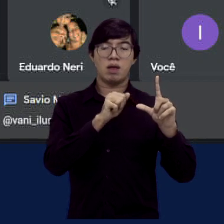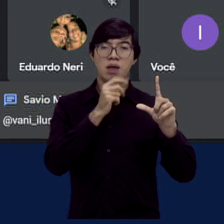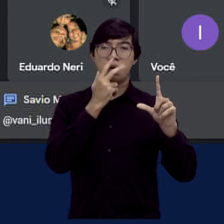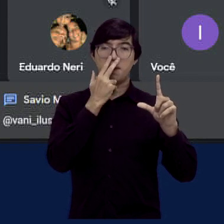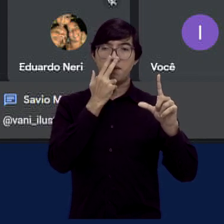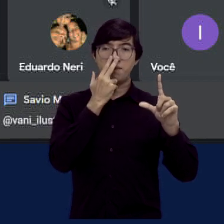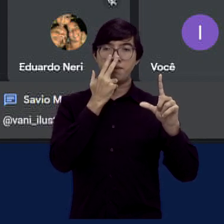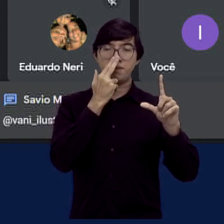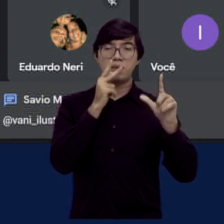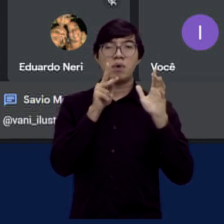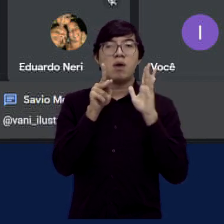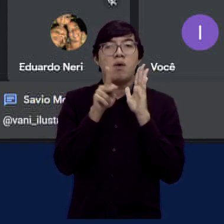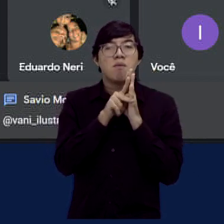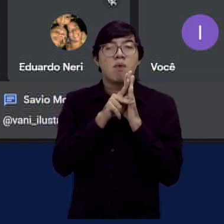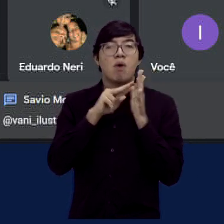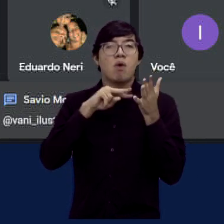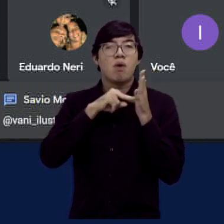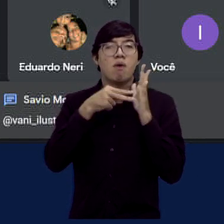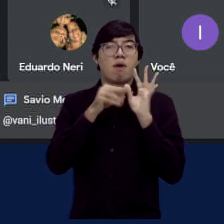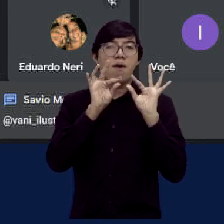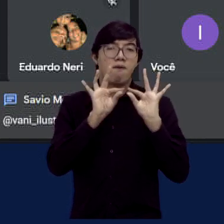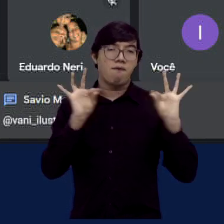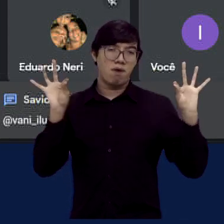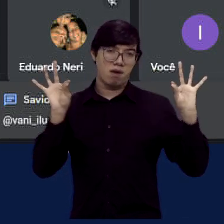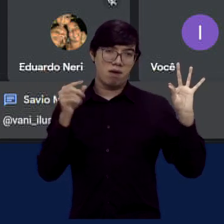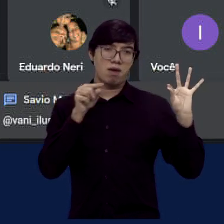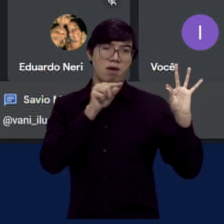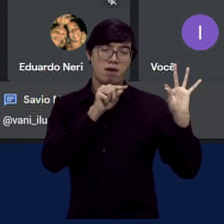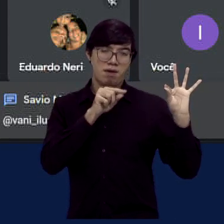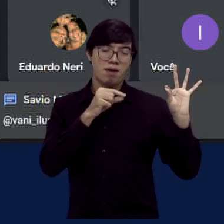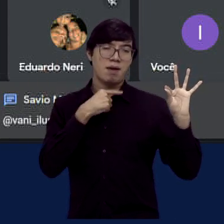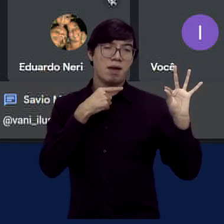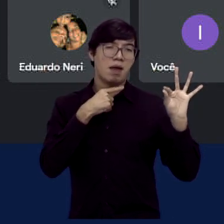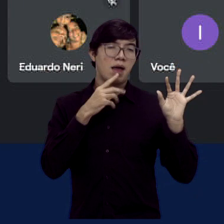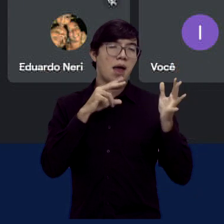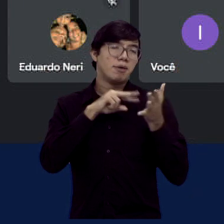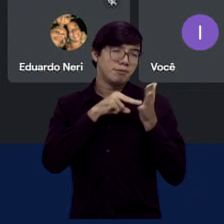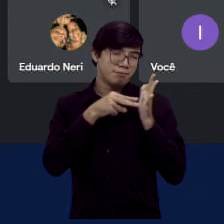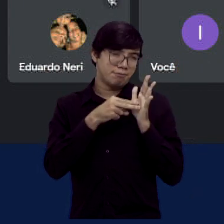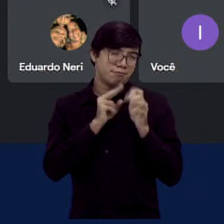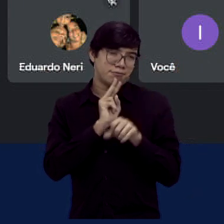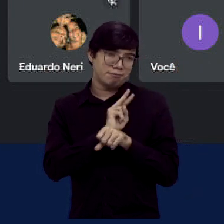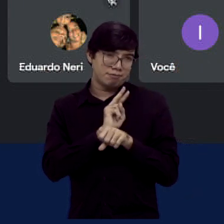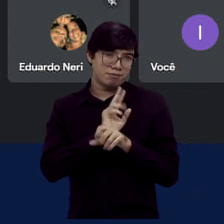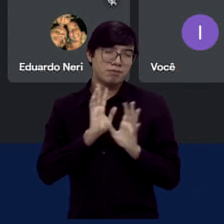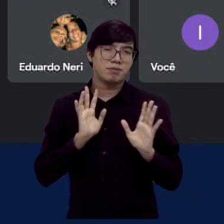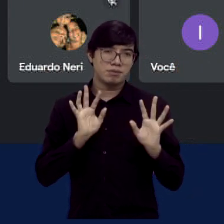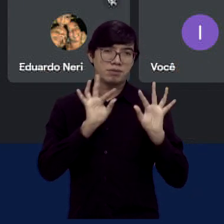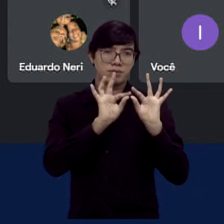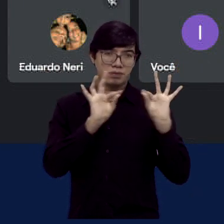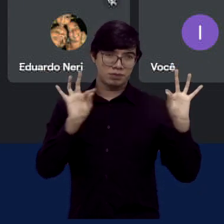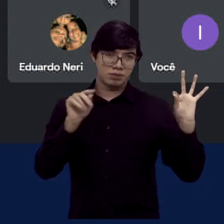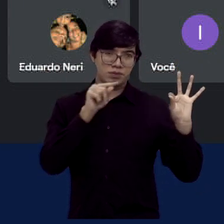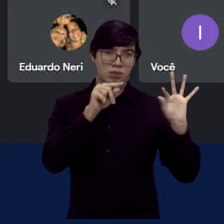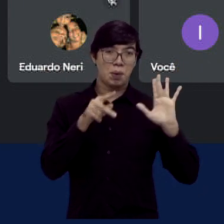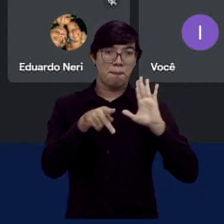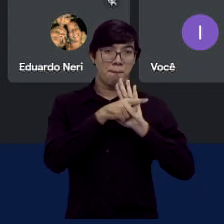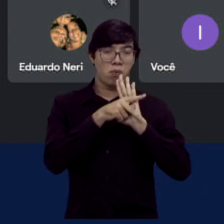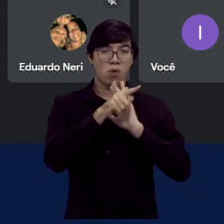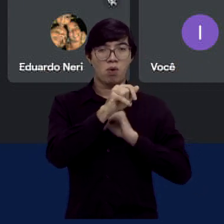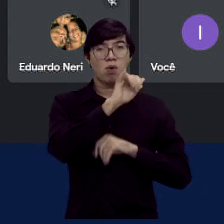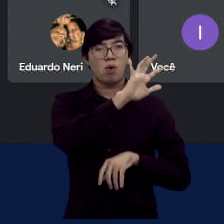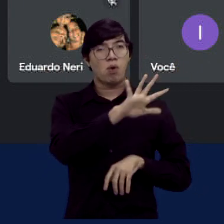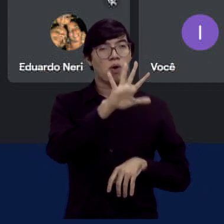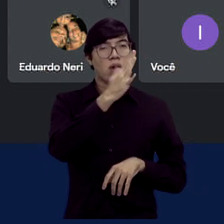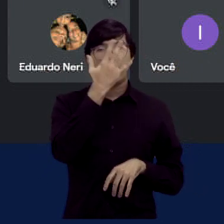período. Ou a oração de um período. Então, ele possui uma sintaxe por si só.